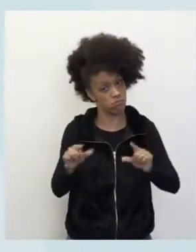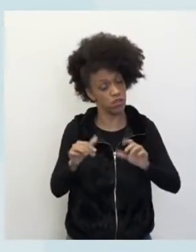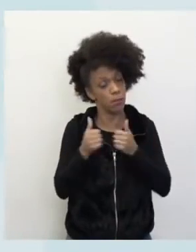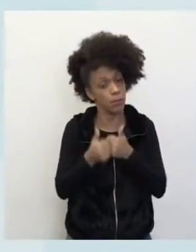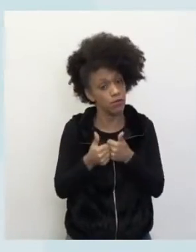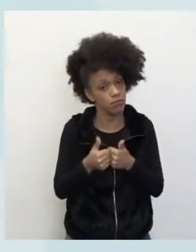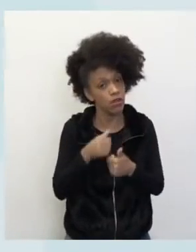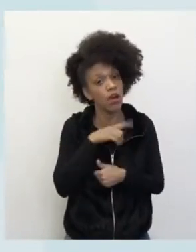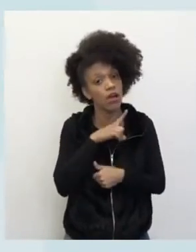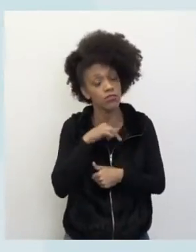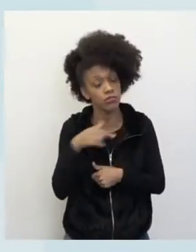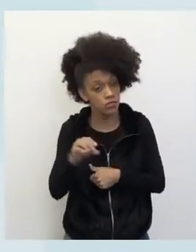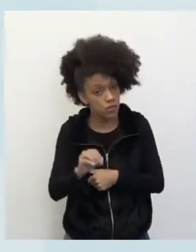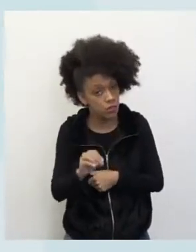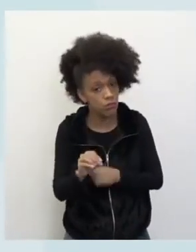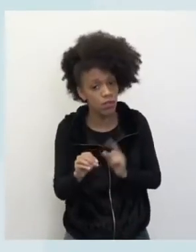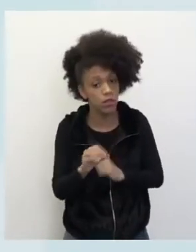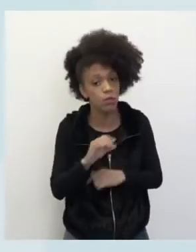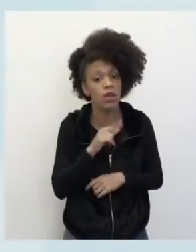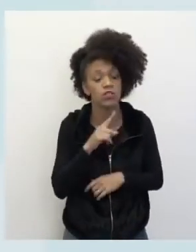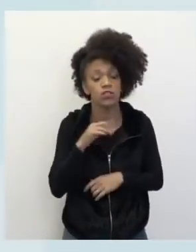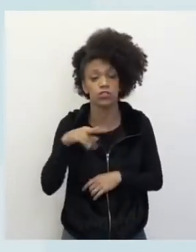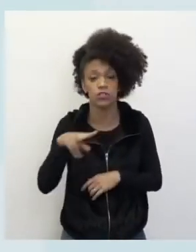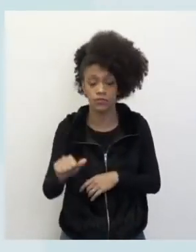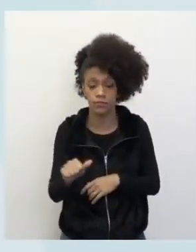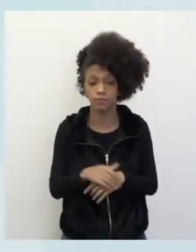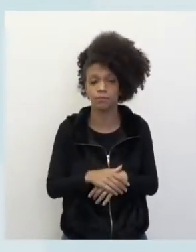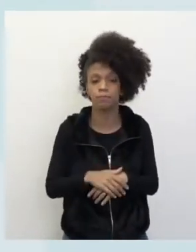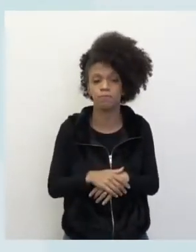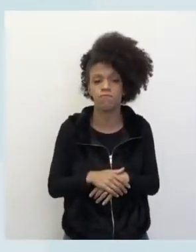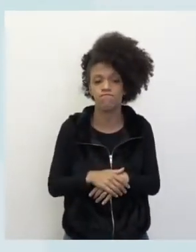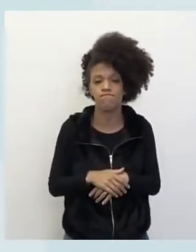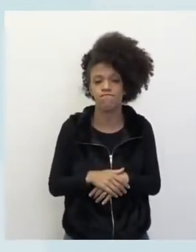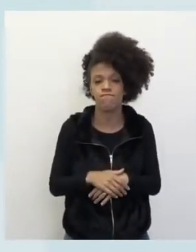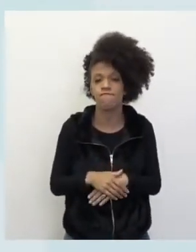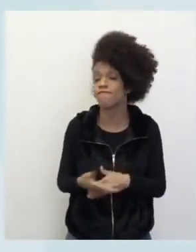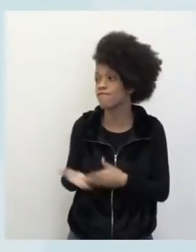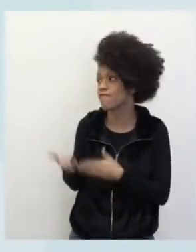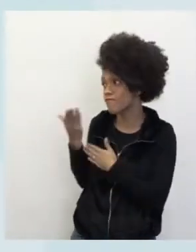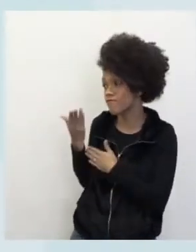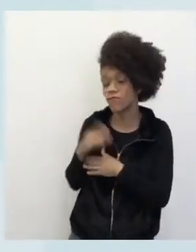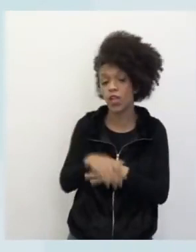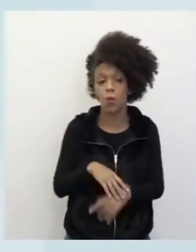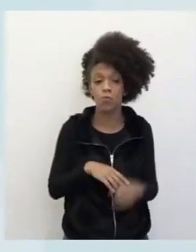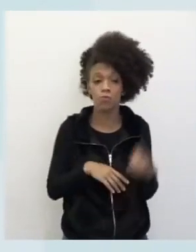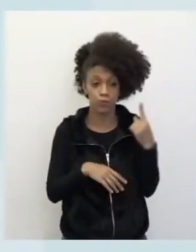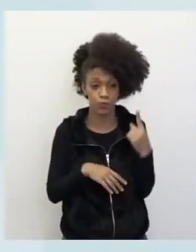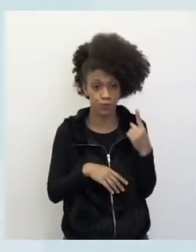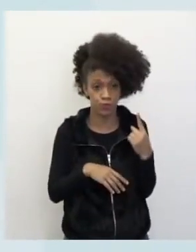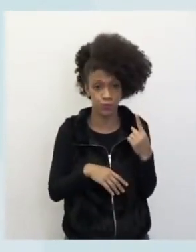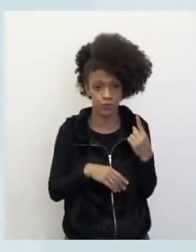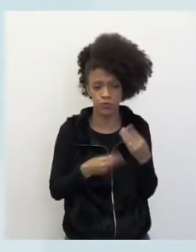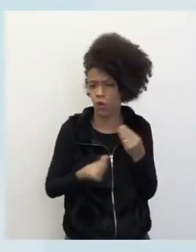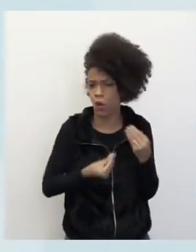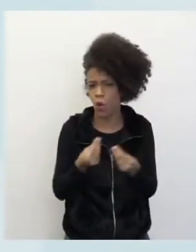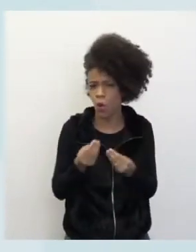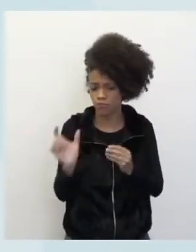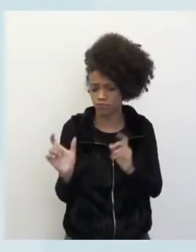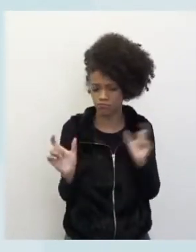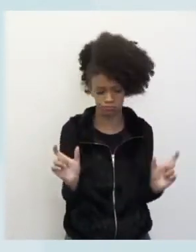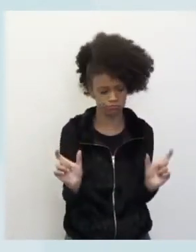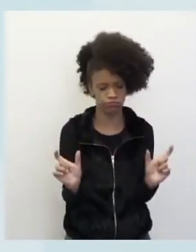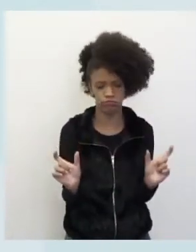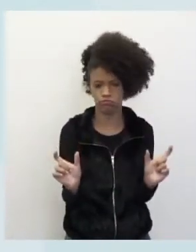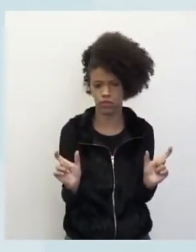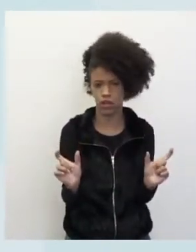é adição, não é adversativa. Próximas, bora lá, gente. Coloquem aí, como é que a gente junta essas